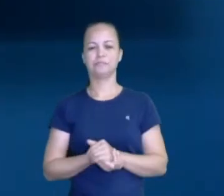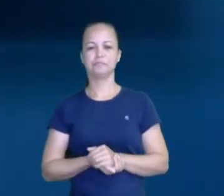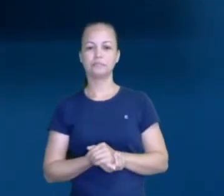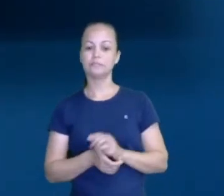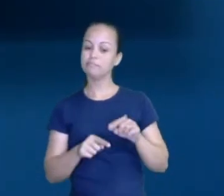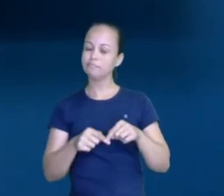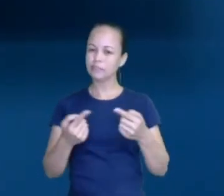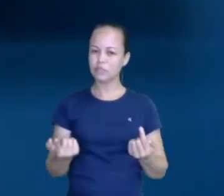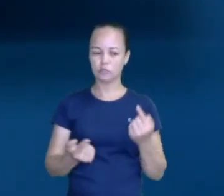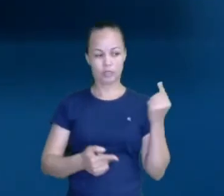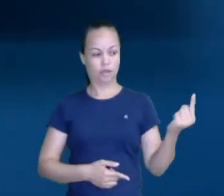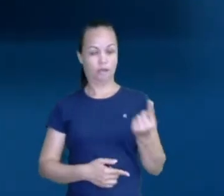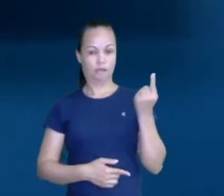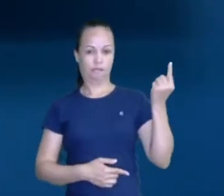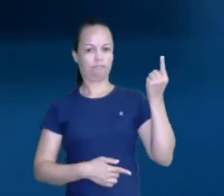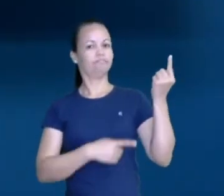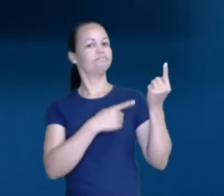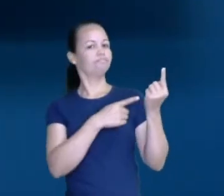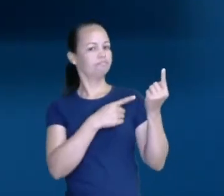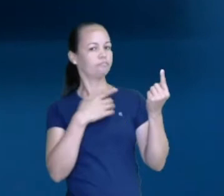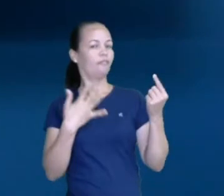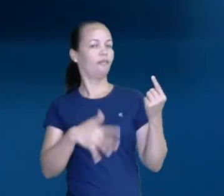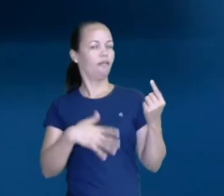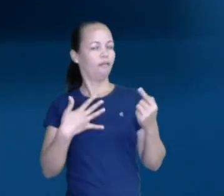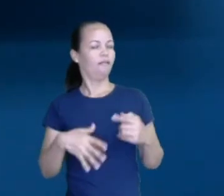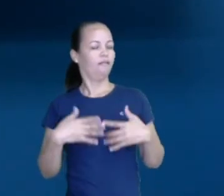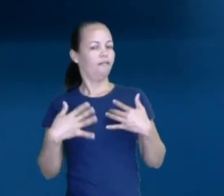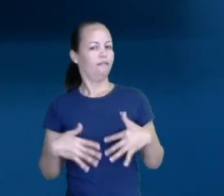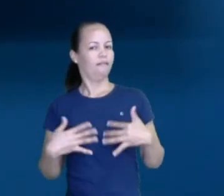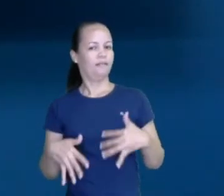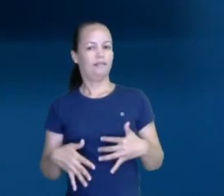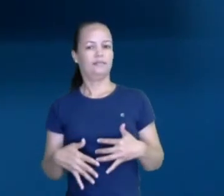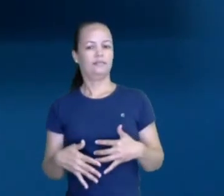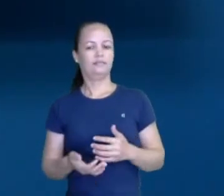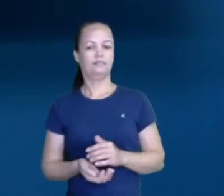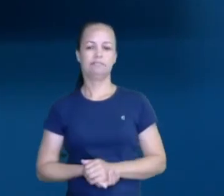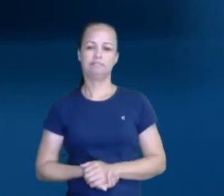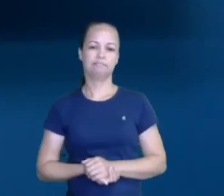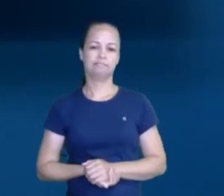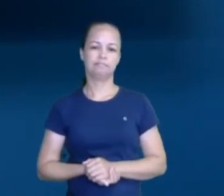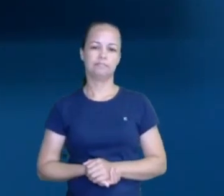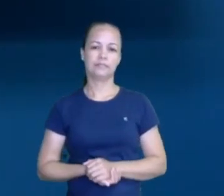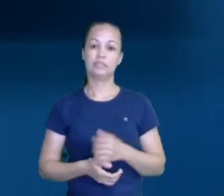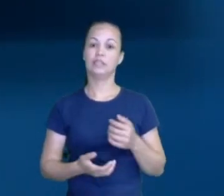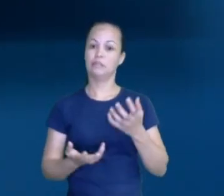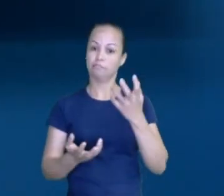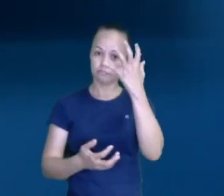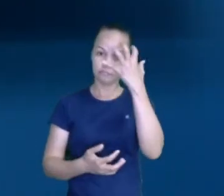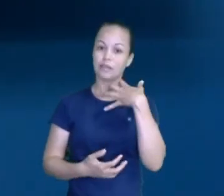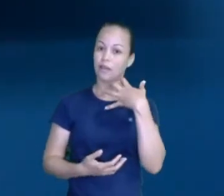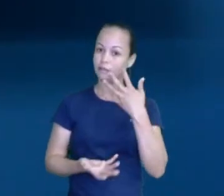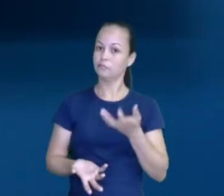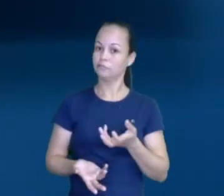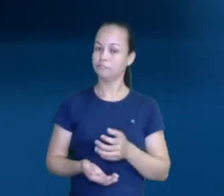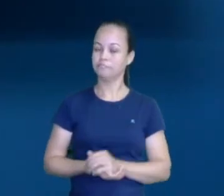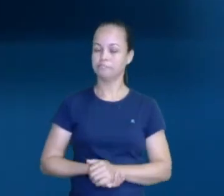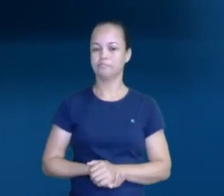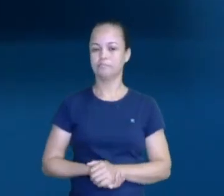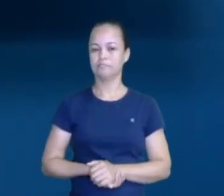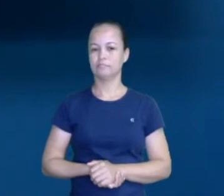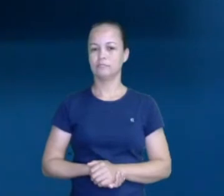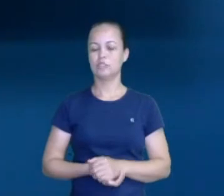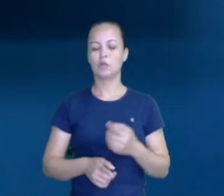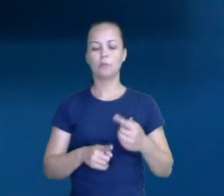quando a gente se torna adultos, meus amados e queridas crianças, o negócio fica sério, viu? Porque